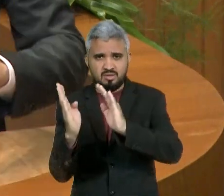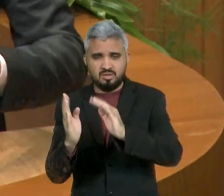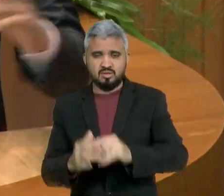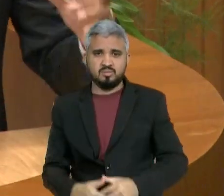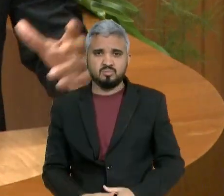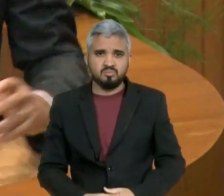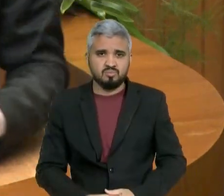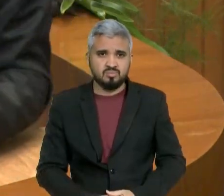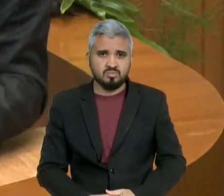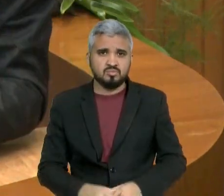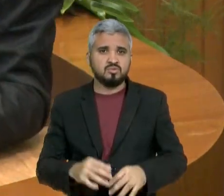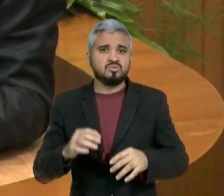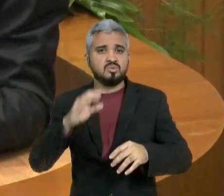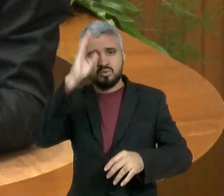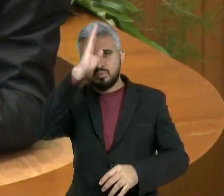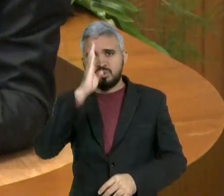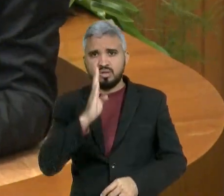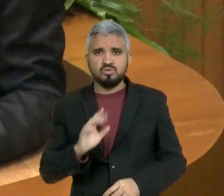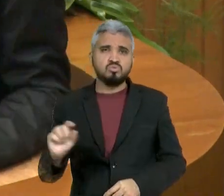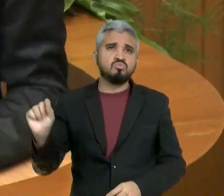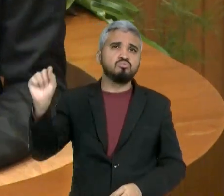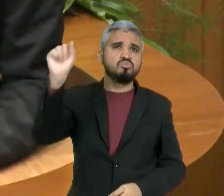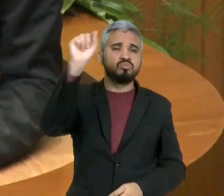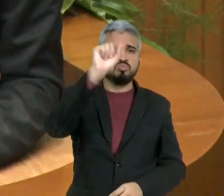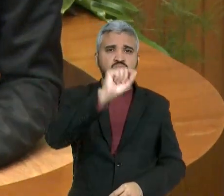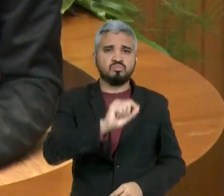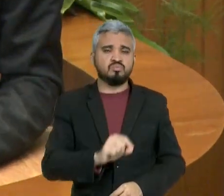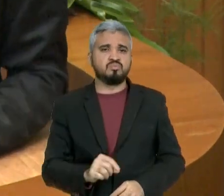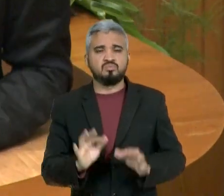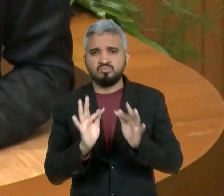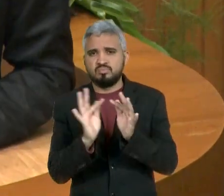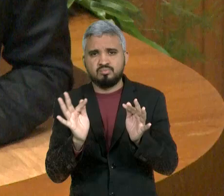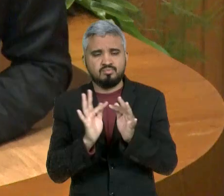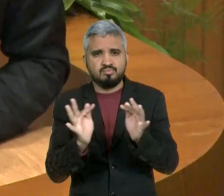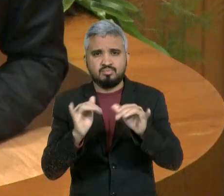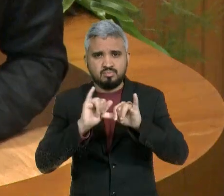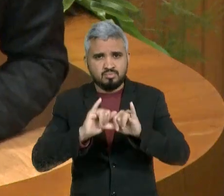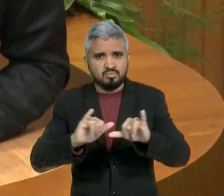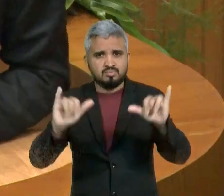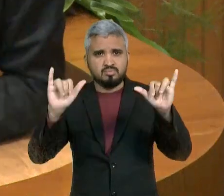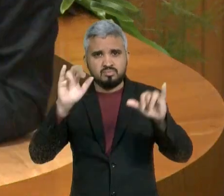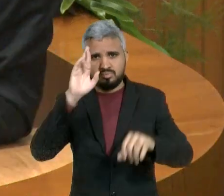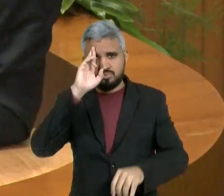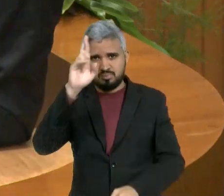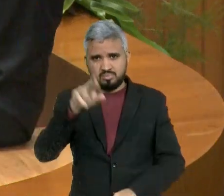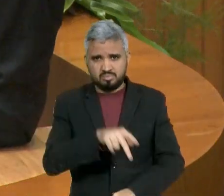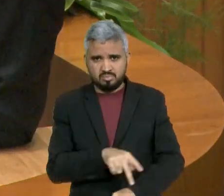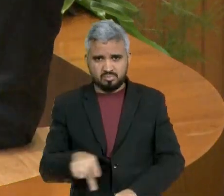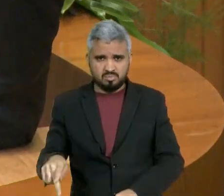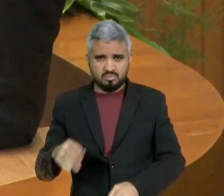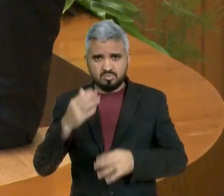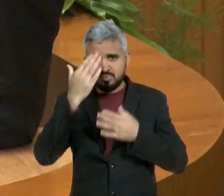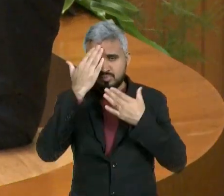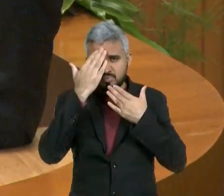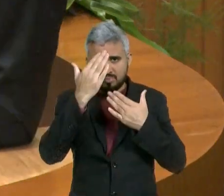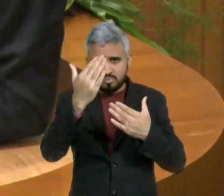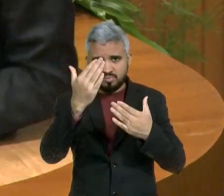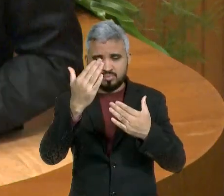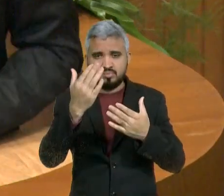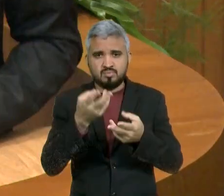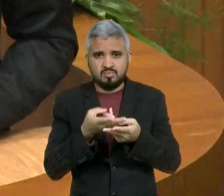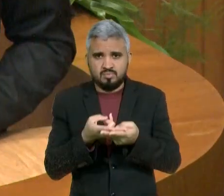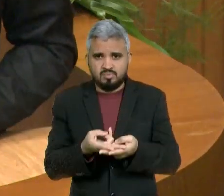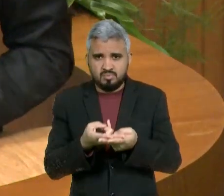integral em todo o Brasil. Era esse registro que eu queria fazer, senhor presidente, e agradeço aí pela tolerância